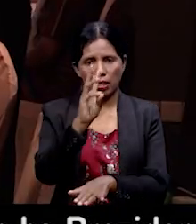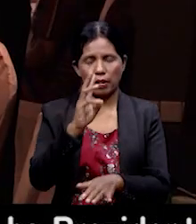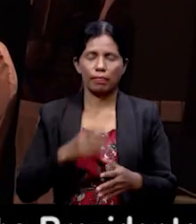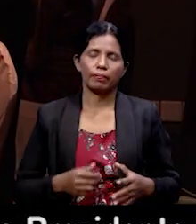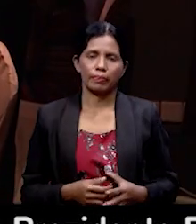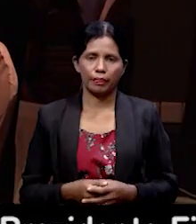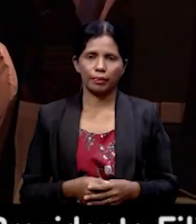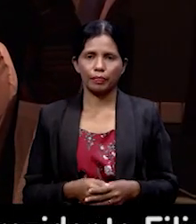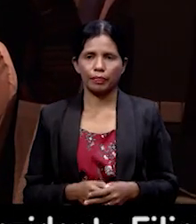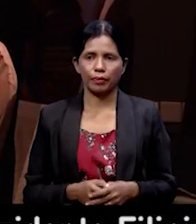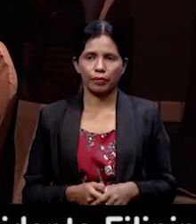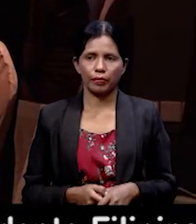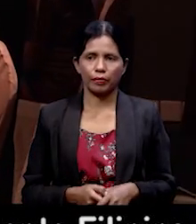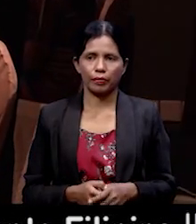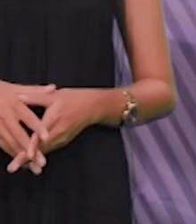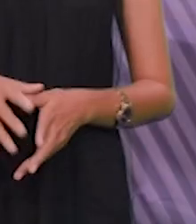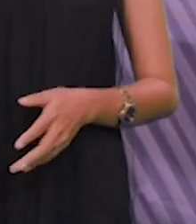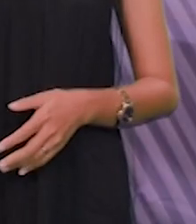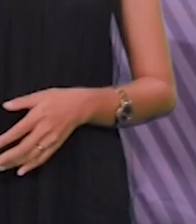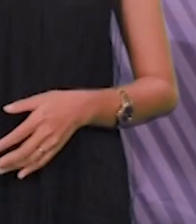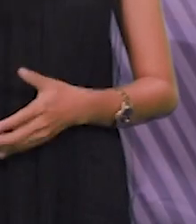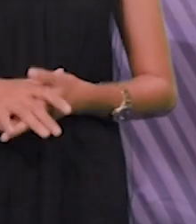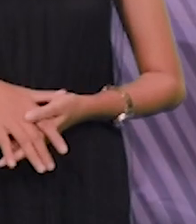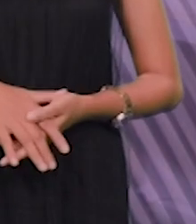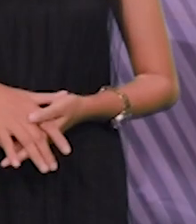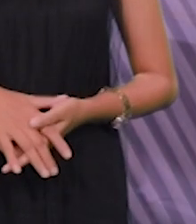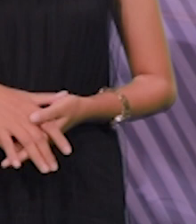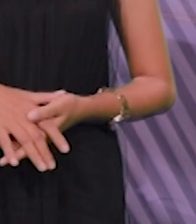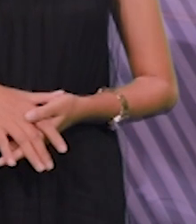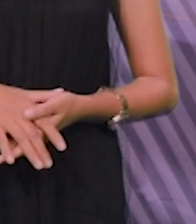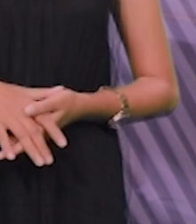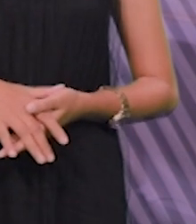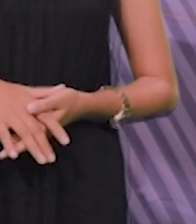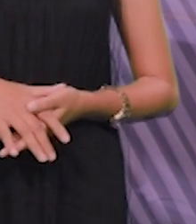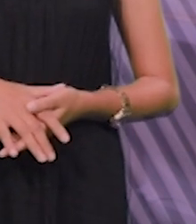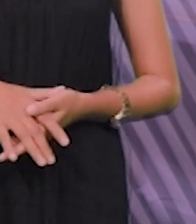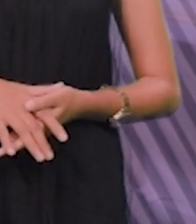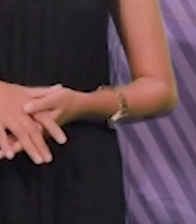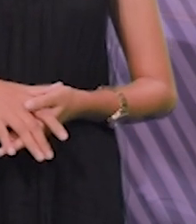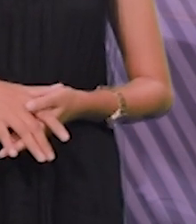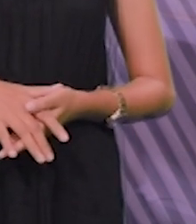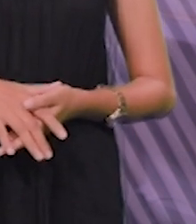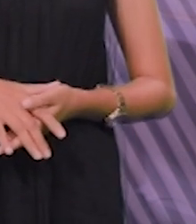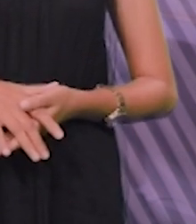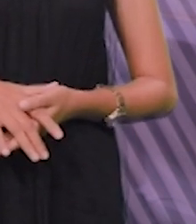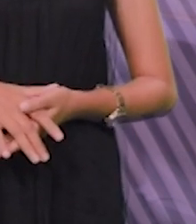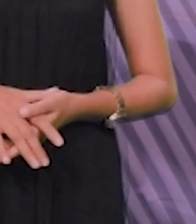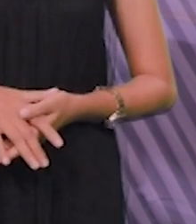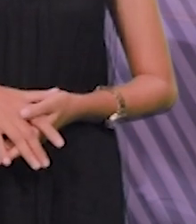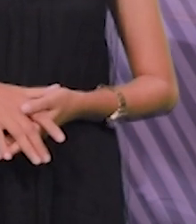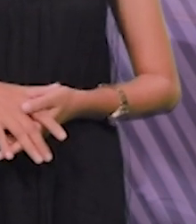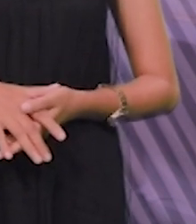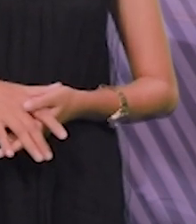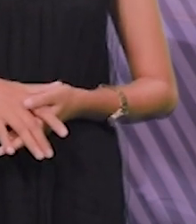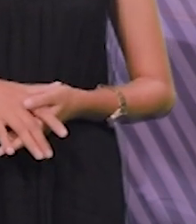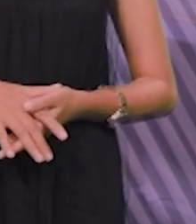Babo Lamberto da Silva ZMN. Olá, quer dar um like, quer que te volte se gosta do vídeo ainda né? Por comentário, quer